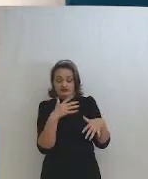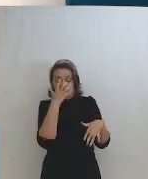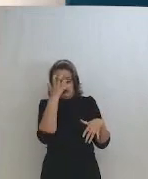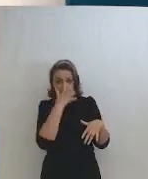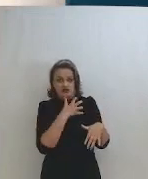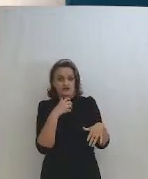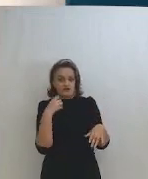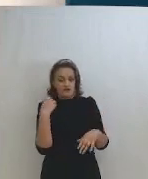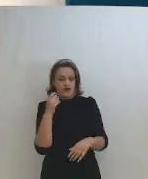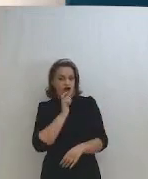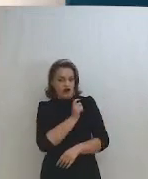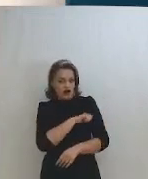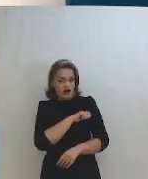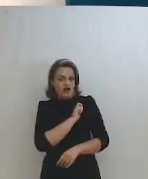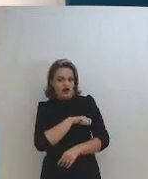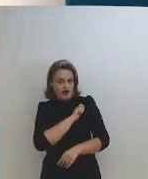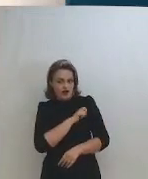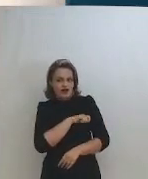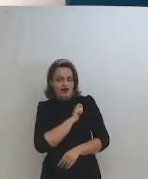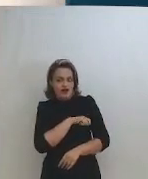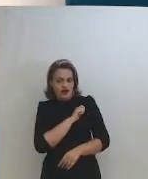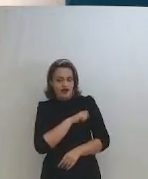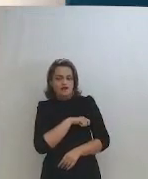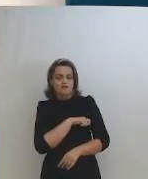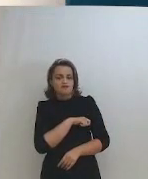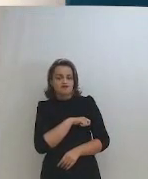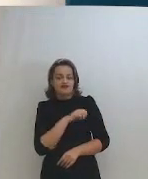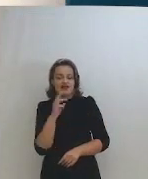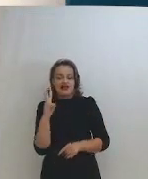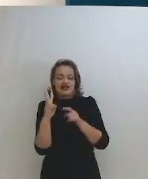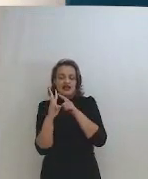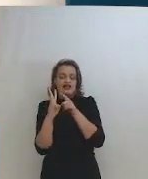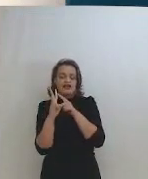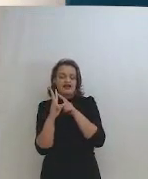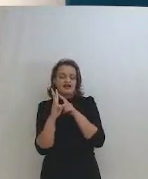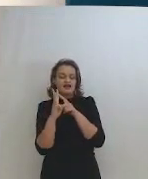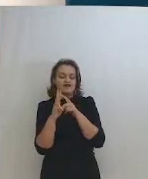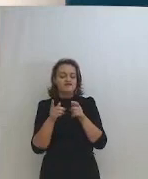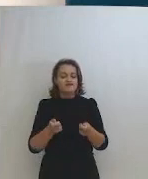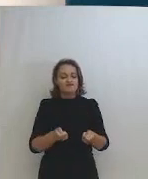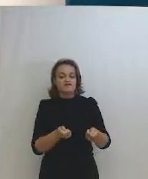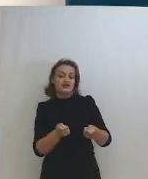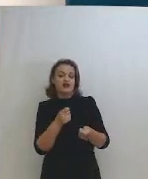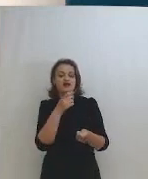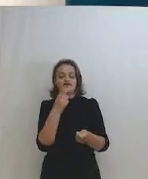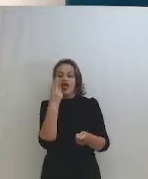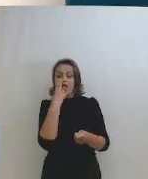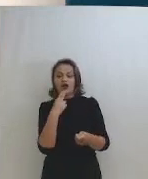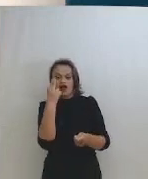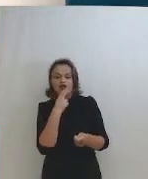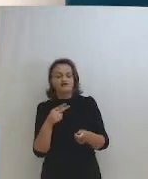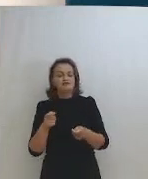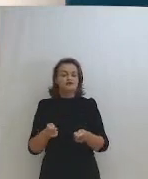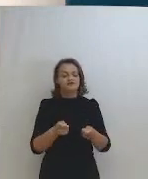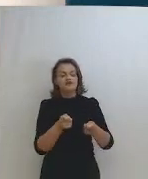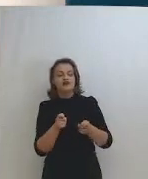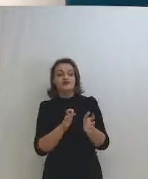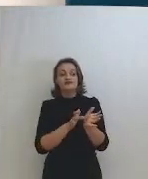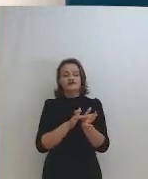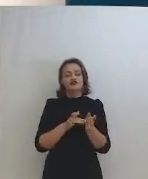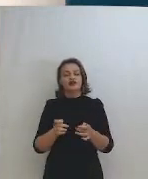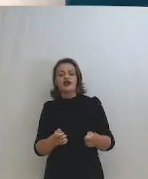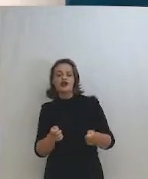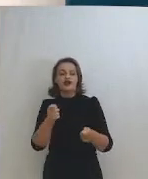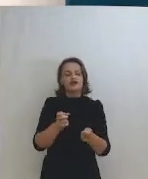O paciente teria se disfarçado de vendedor de picolé e, ao chegarem,